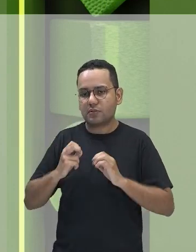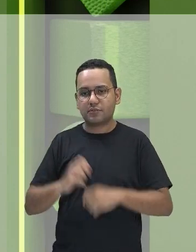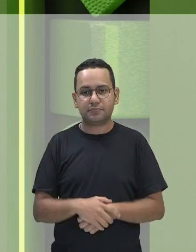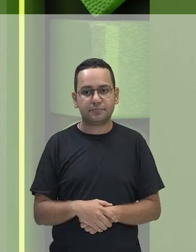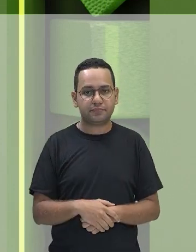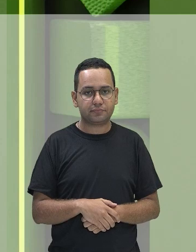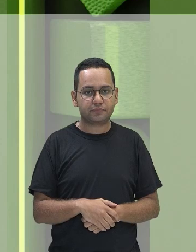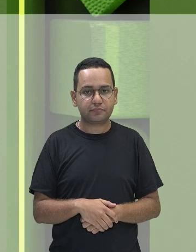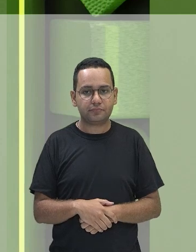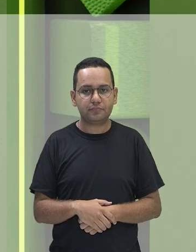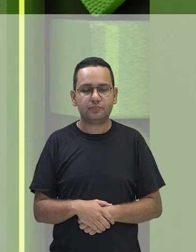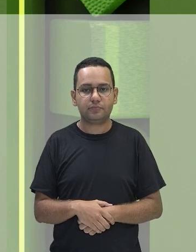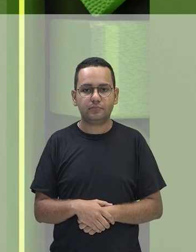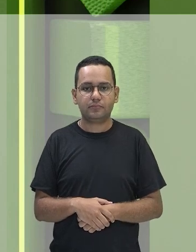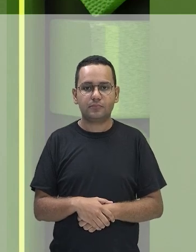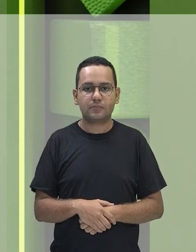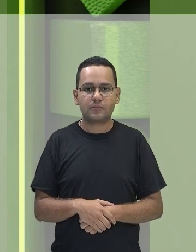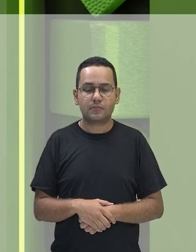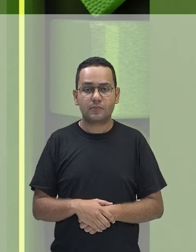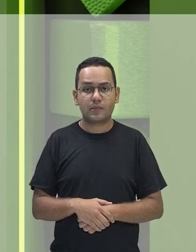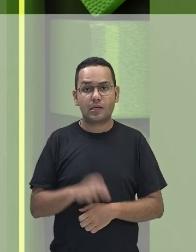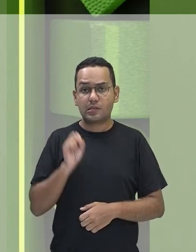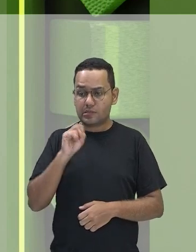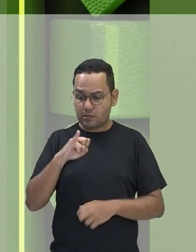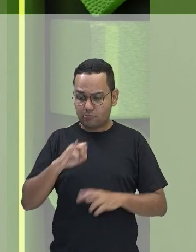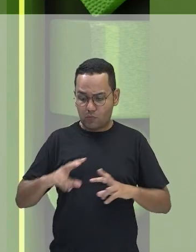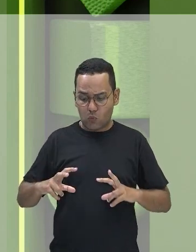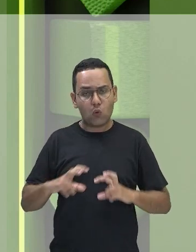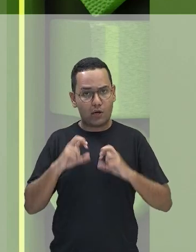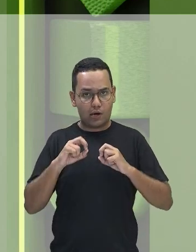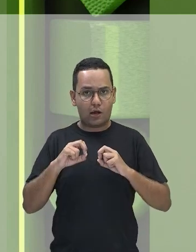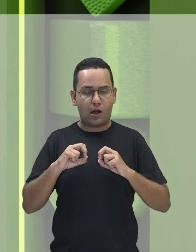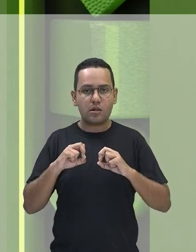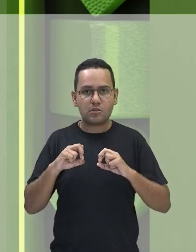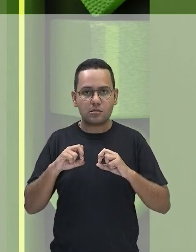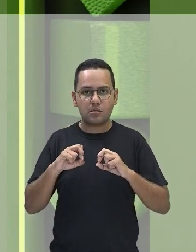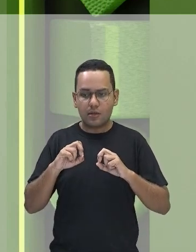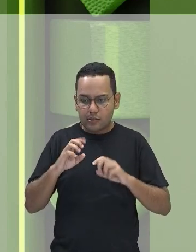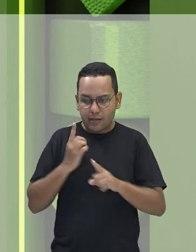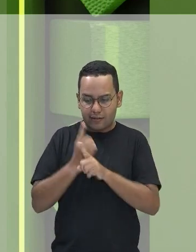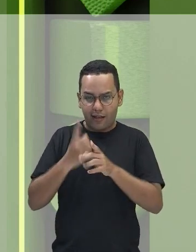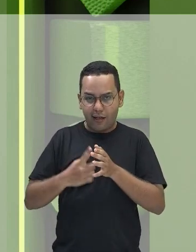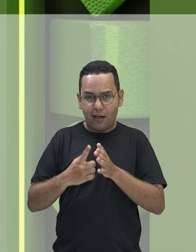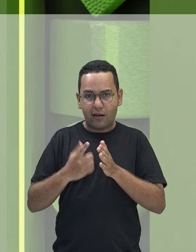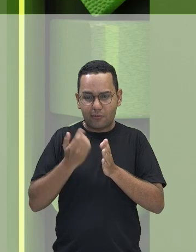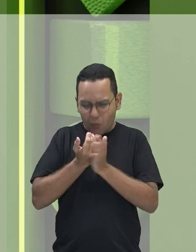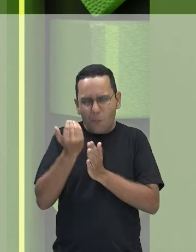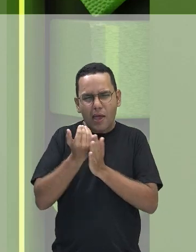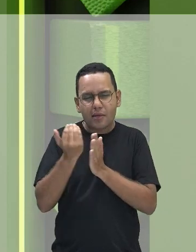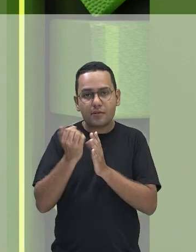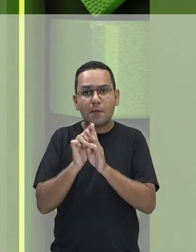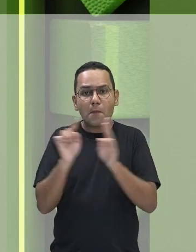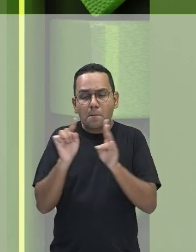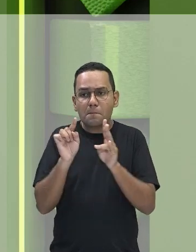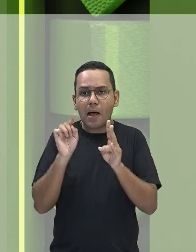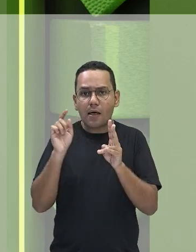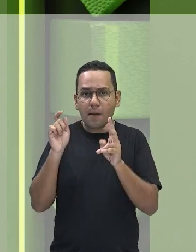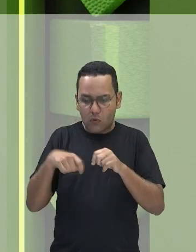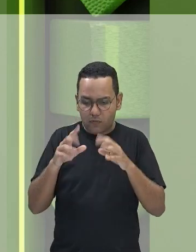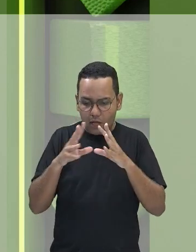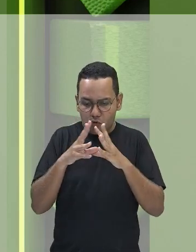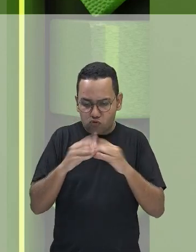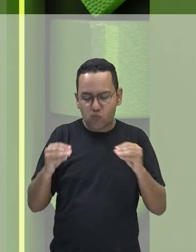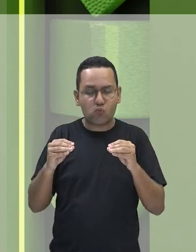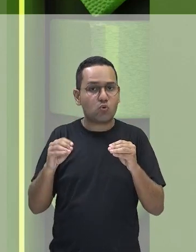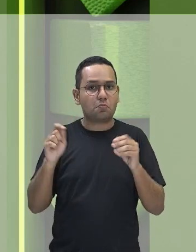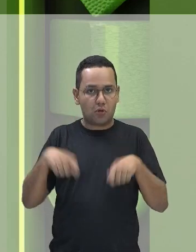algo muito importante, se o câncer de colo de útero for detectado logo no início, as chances de cura chegam a 100%.